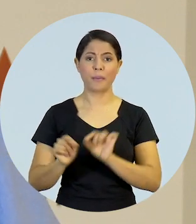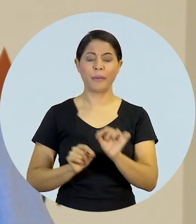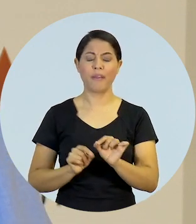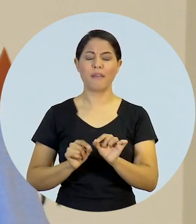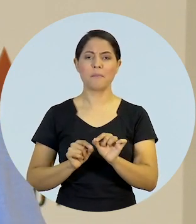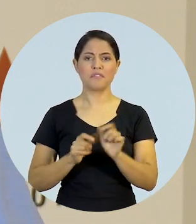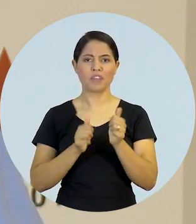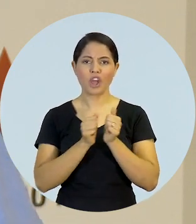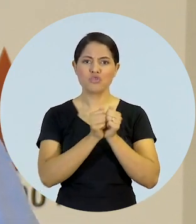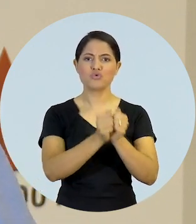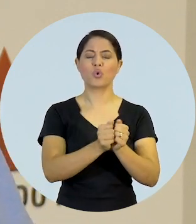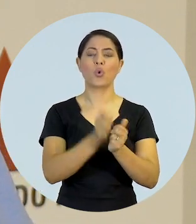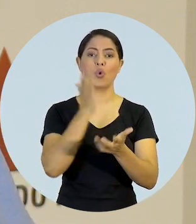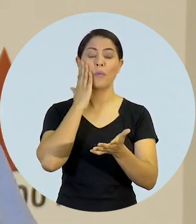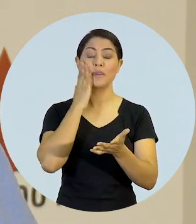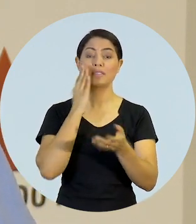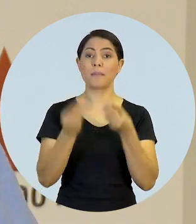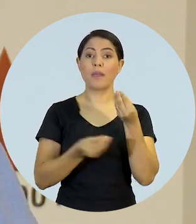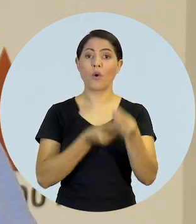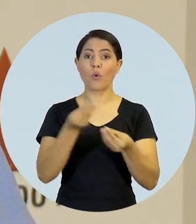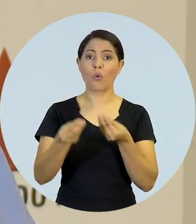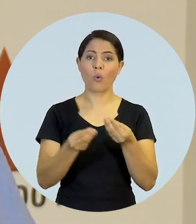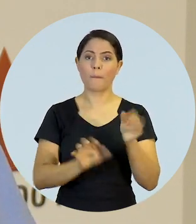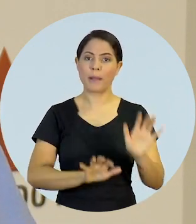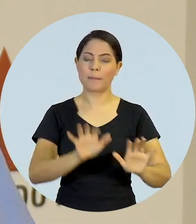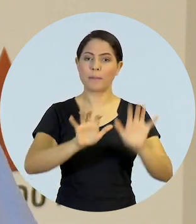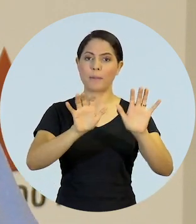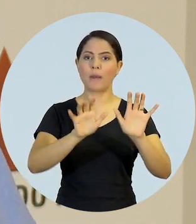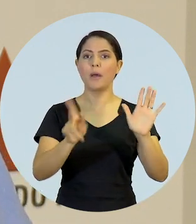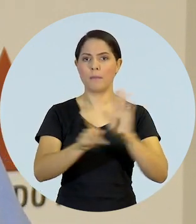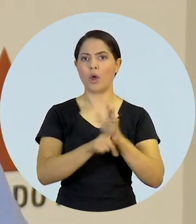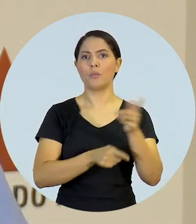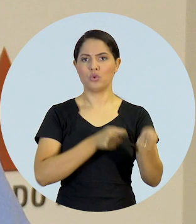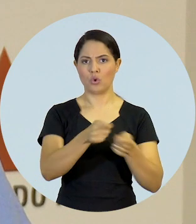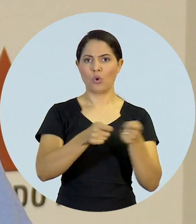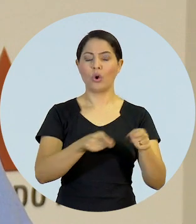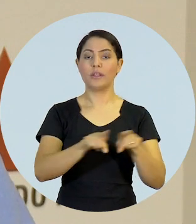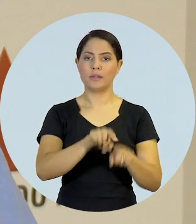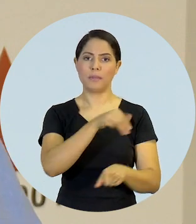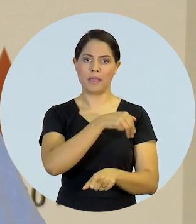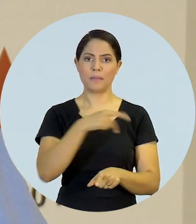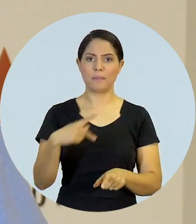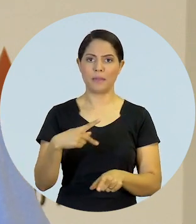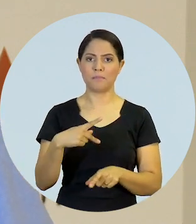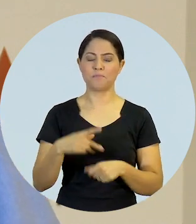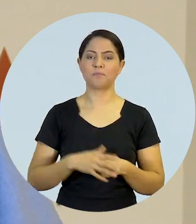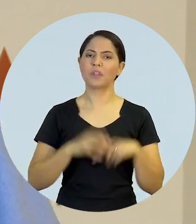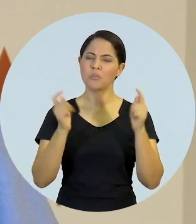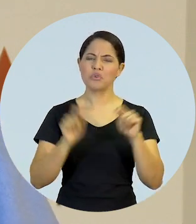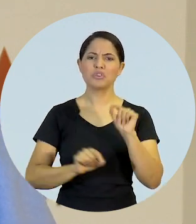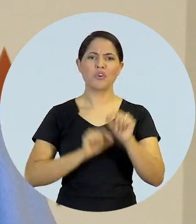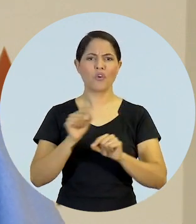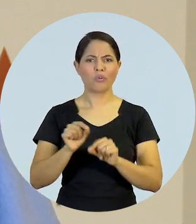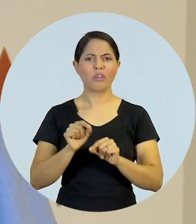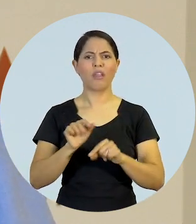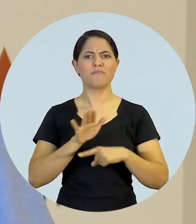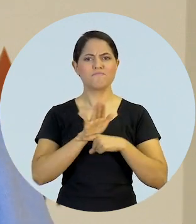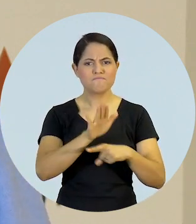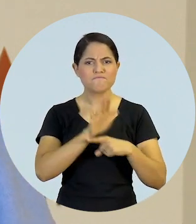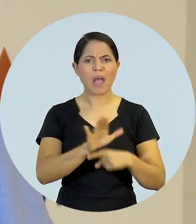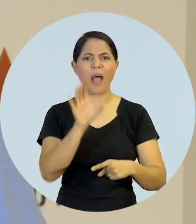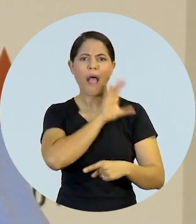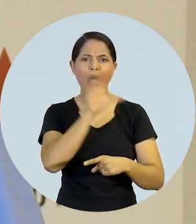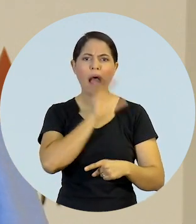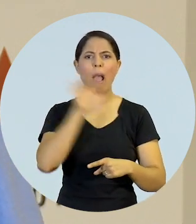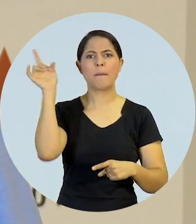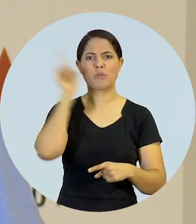Para acompanhar mais de perto, estar atuando junto com os órgãos de controle e Ministério Público, a fim de dar